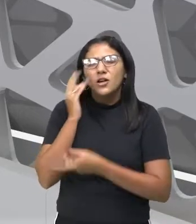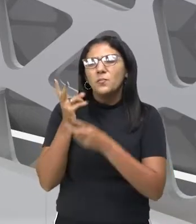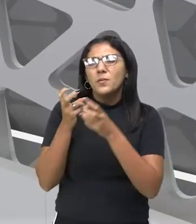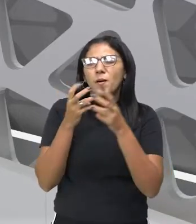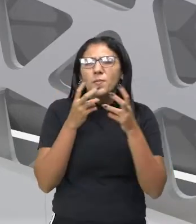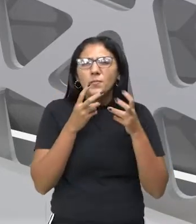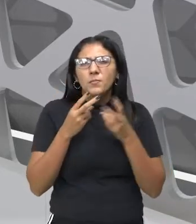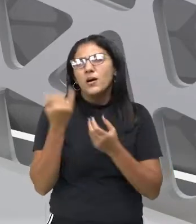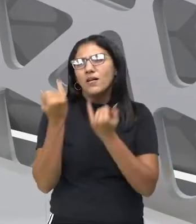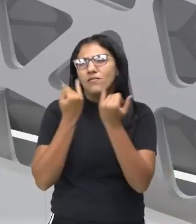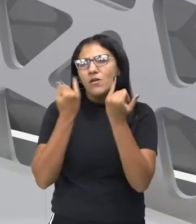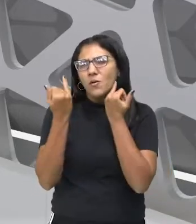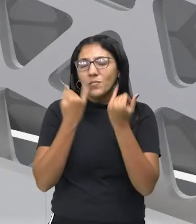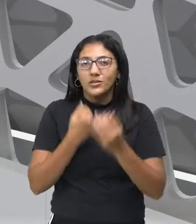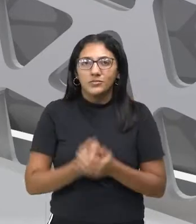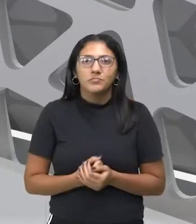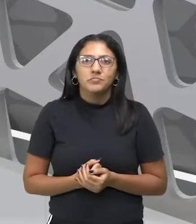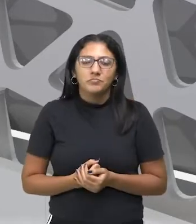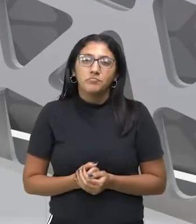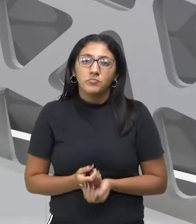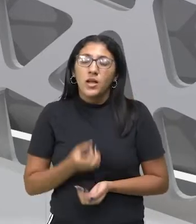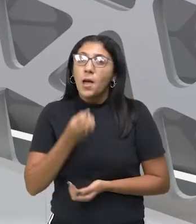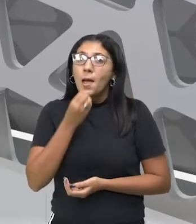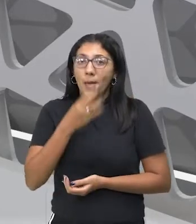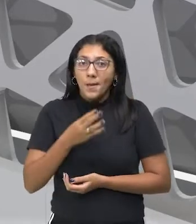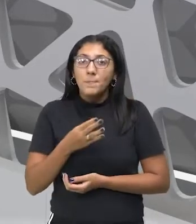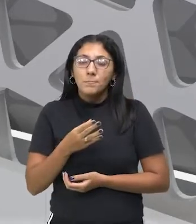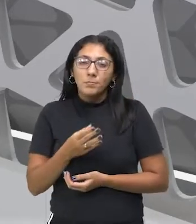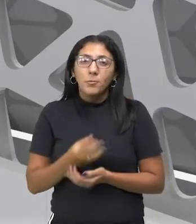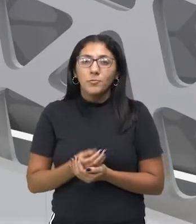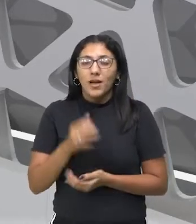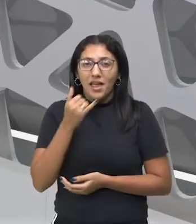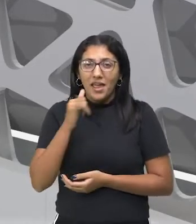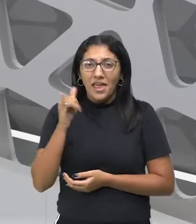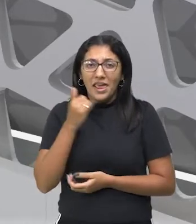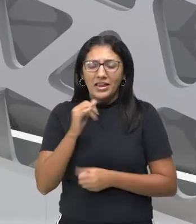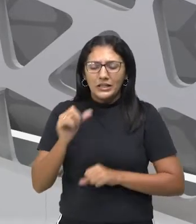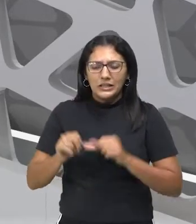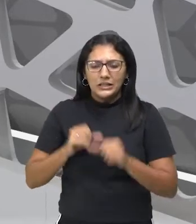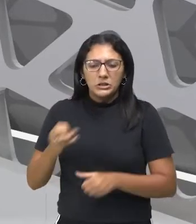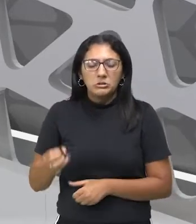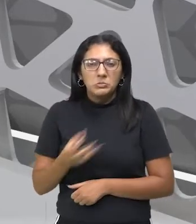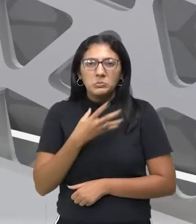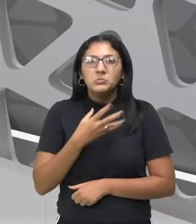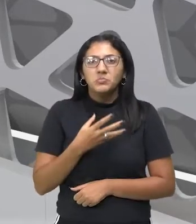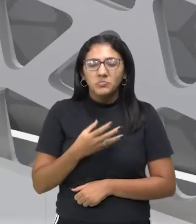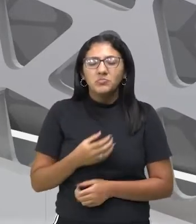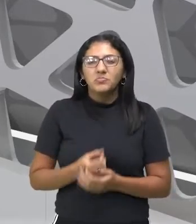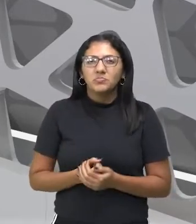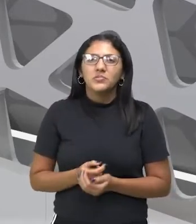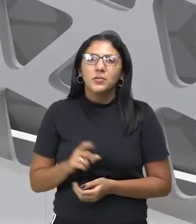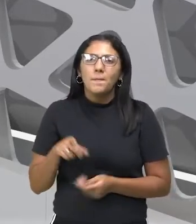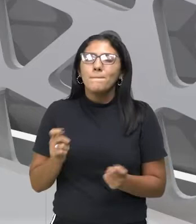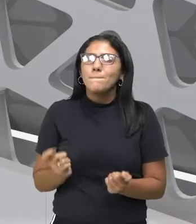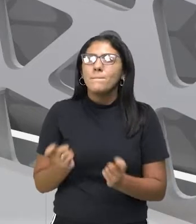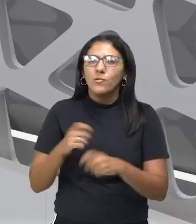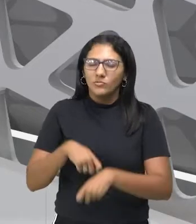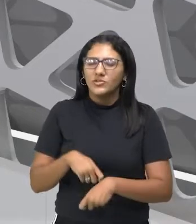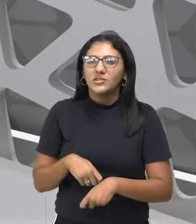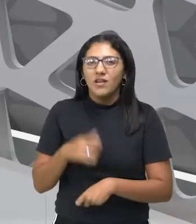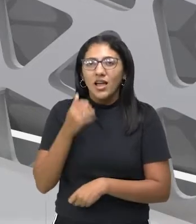daí? Que vai ser um recurso renovável, então a gente pode dizer até que é uma forma de gerar energia